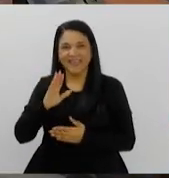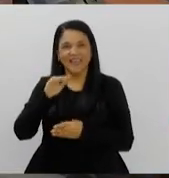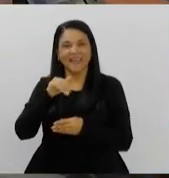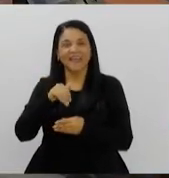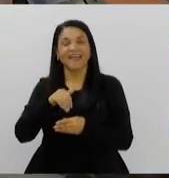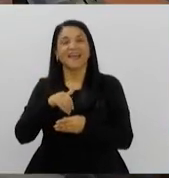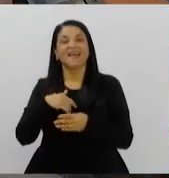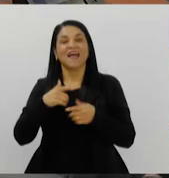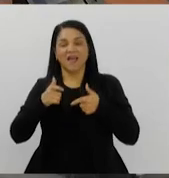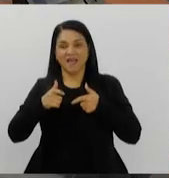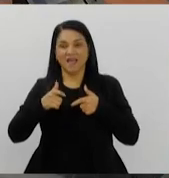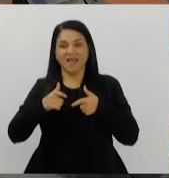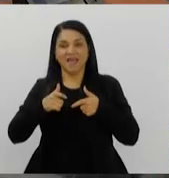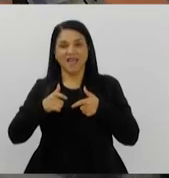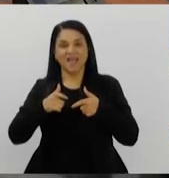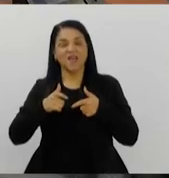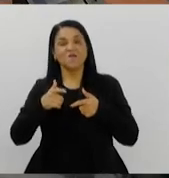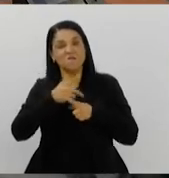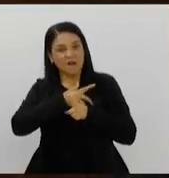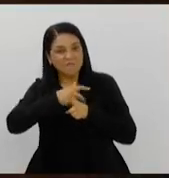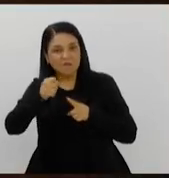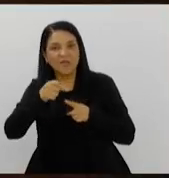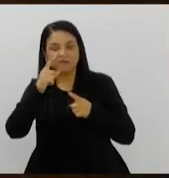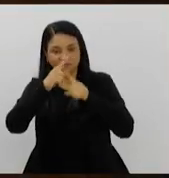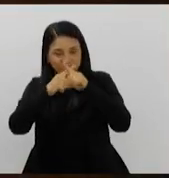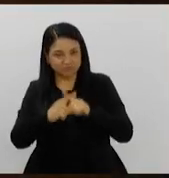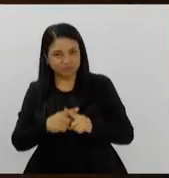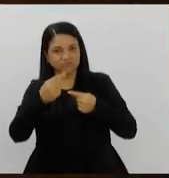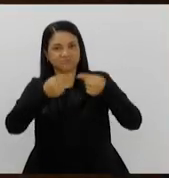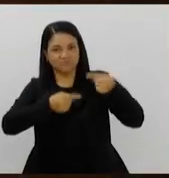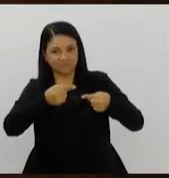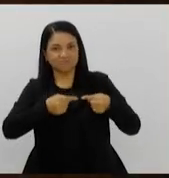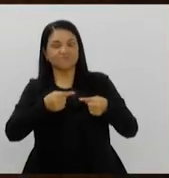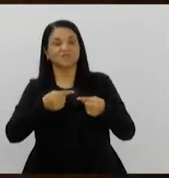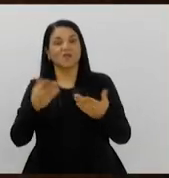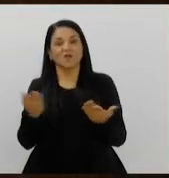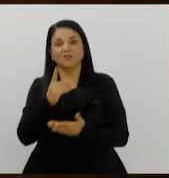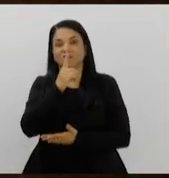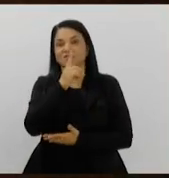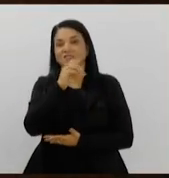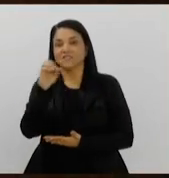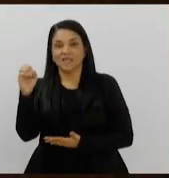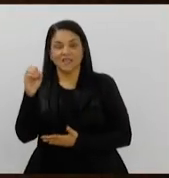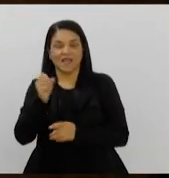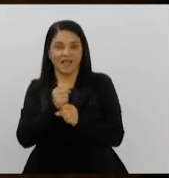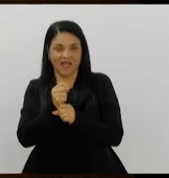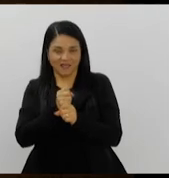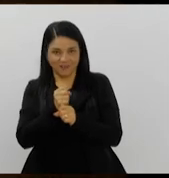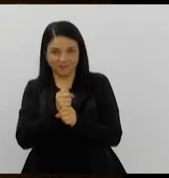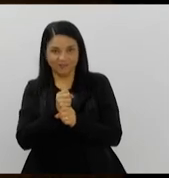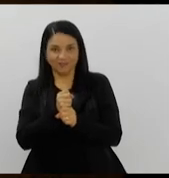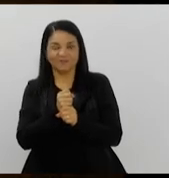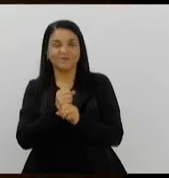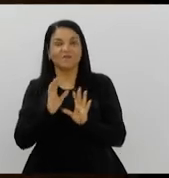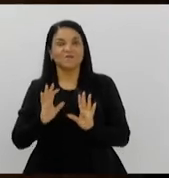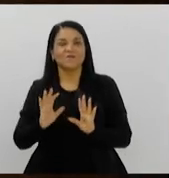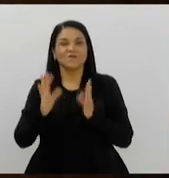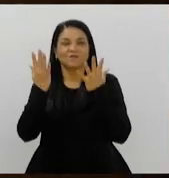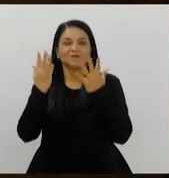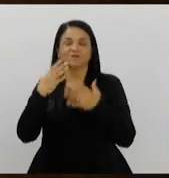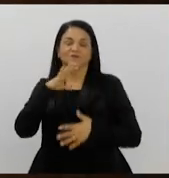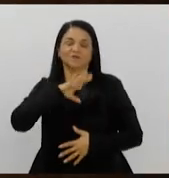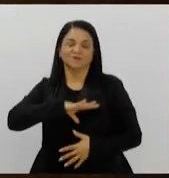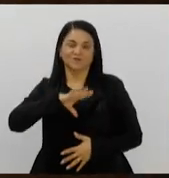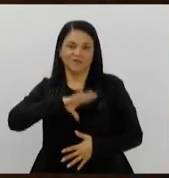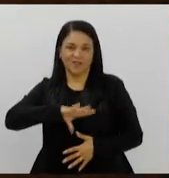ganhou, na verdade, aquele campeonato, e hoje, 100 anos desse episódio, o Vasco da Gama comemora mais uma vez